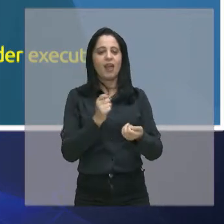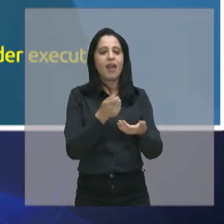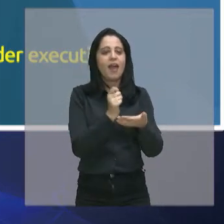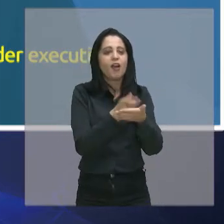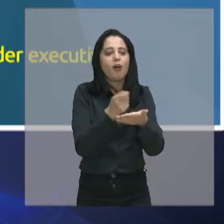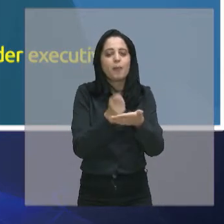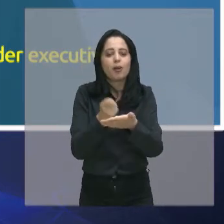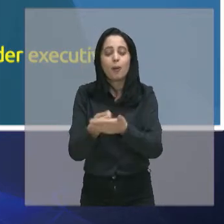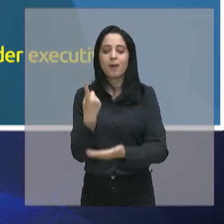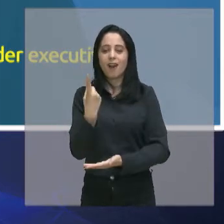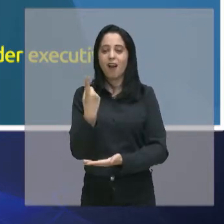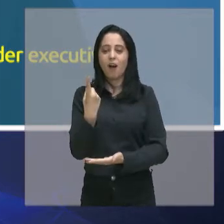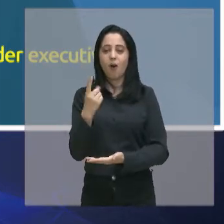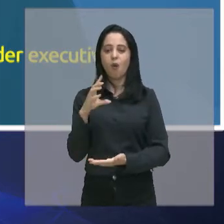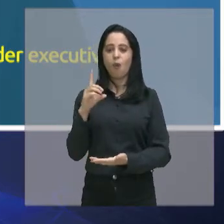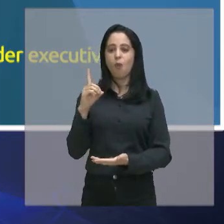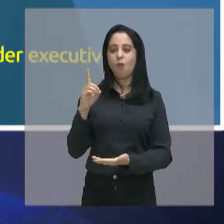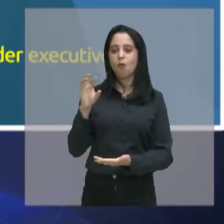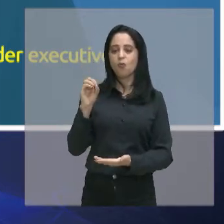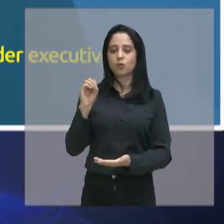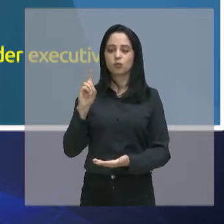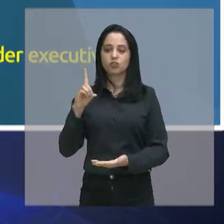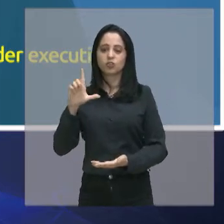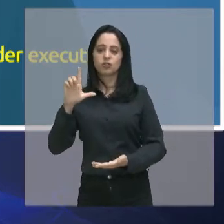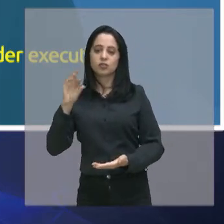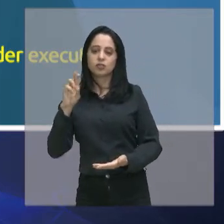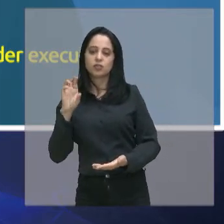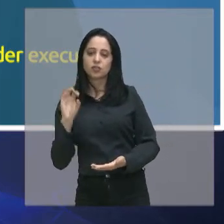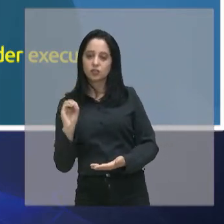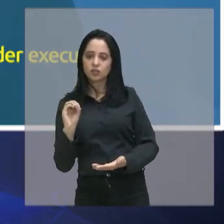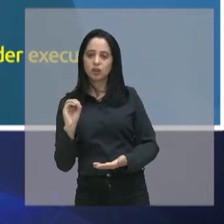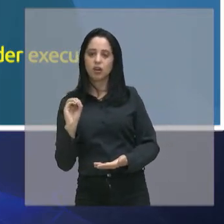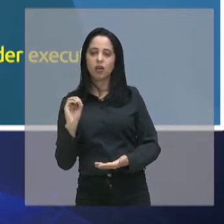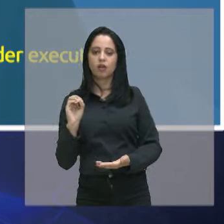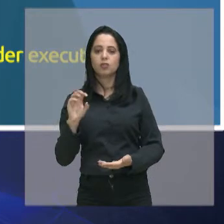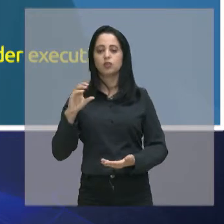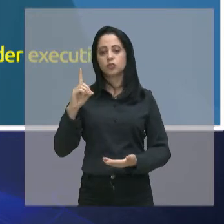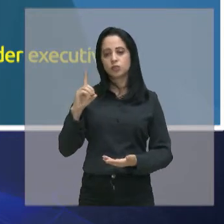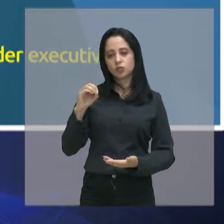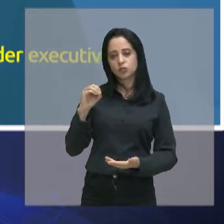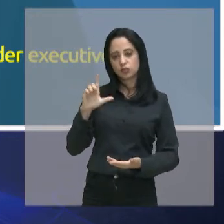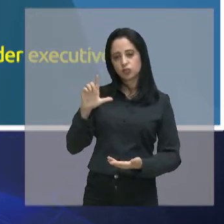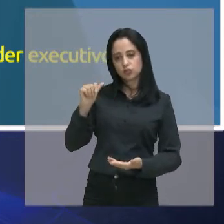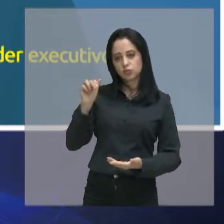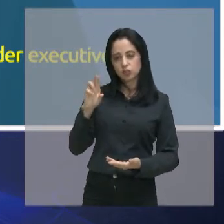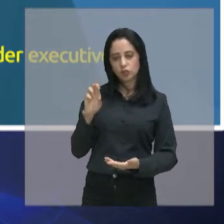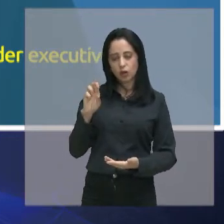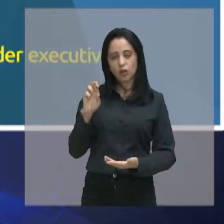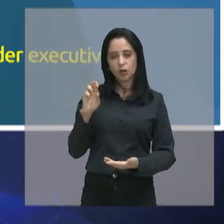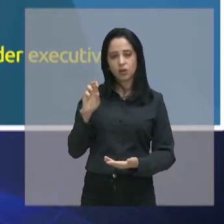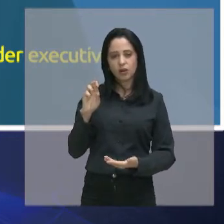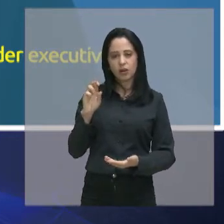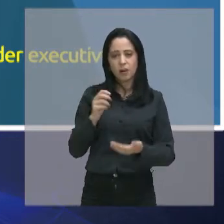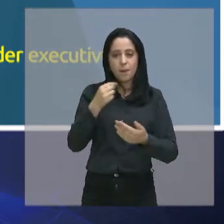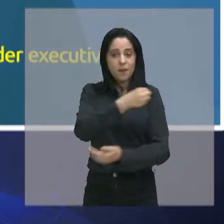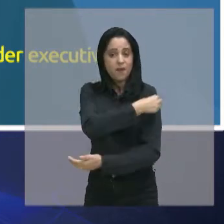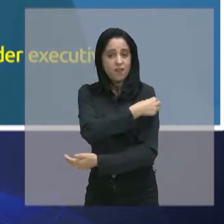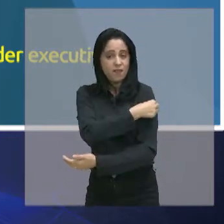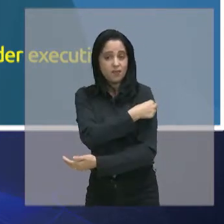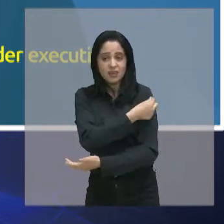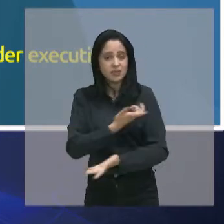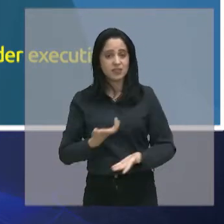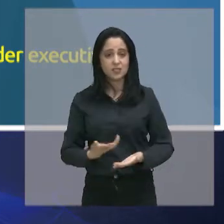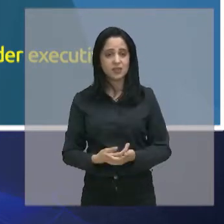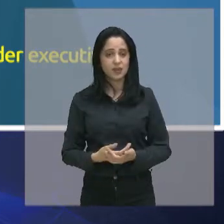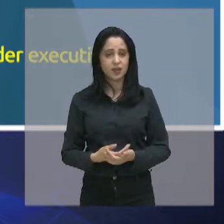dele tentou vender, comprar 400 milhões de vacina lucrando um dólar por vacina, ele deveria não